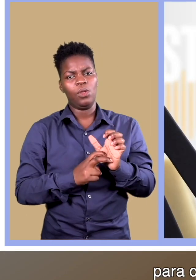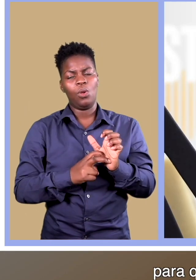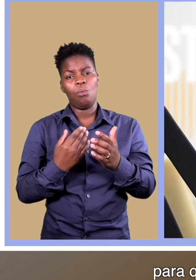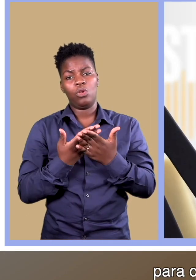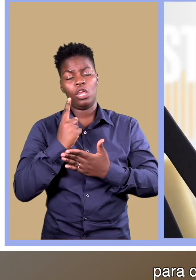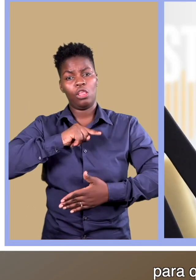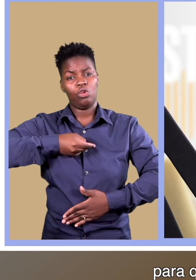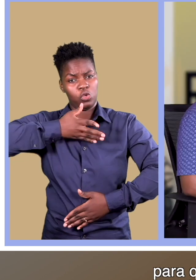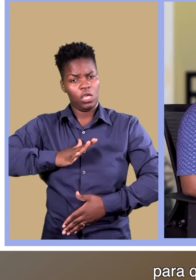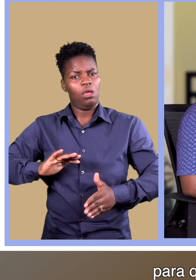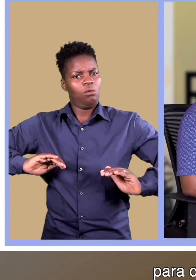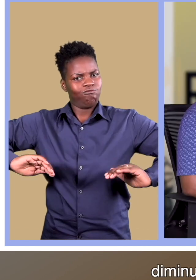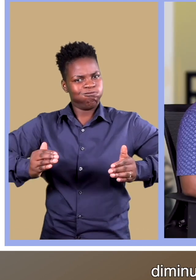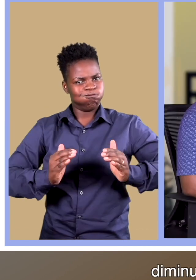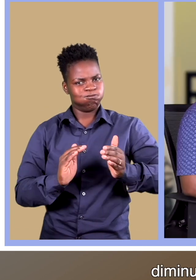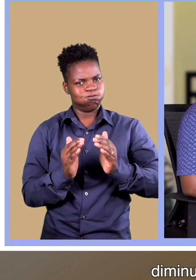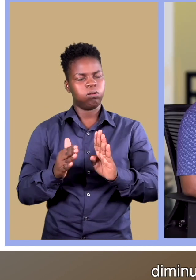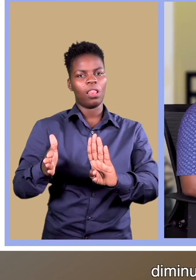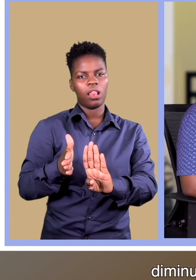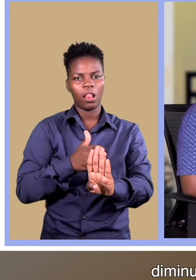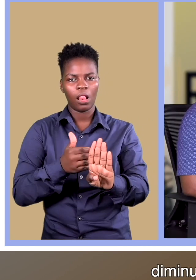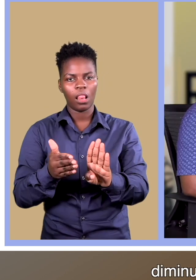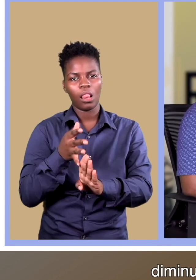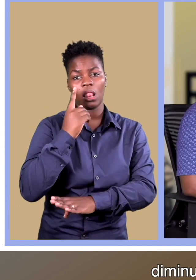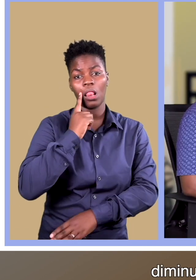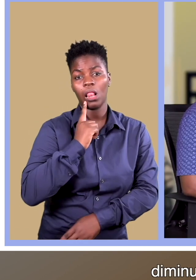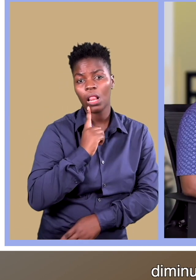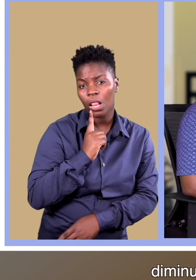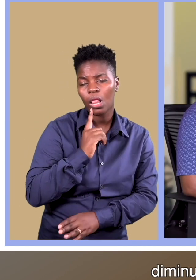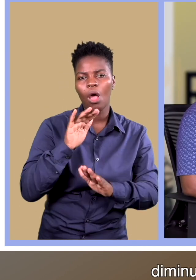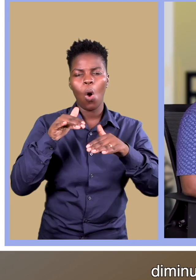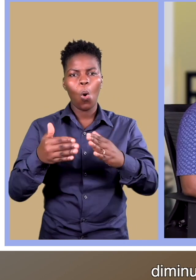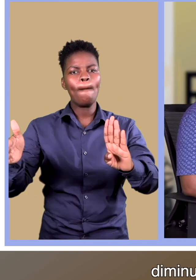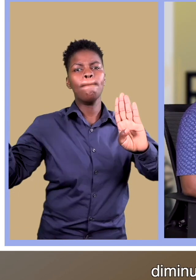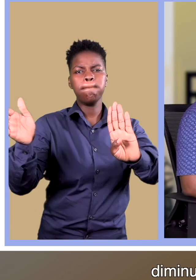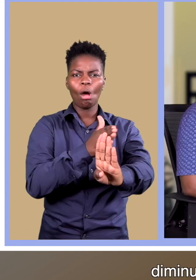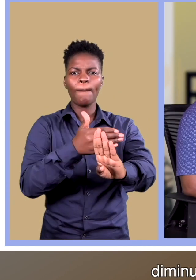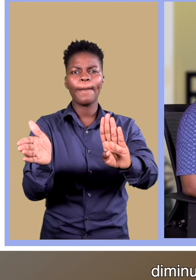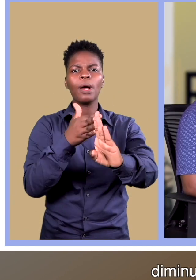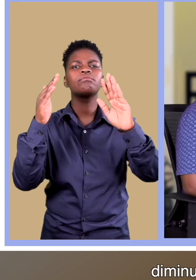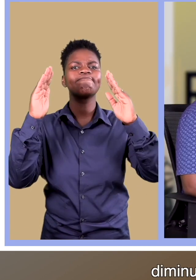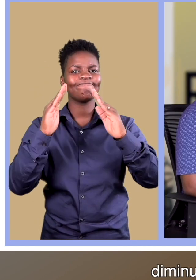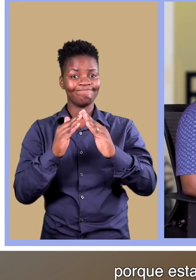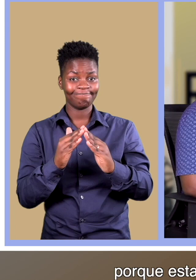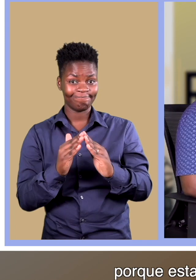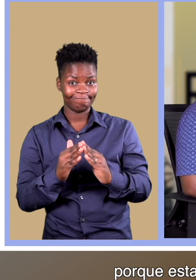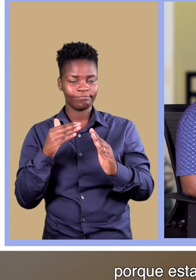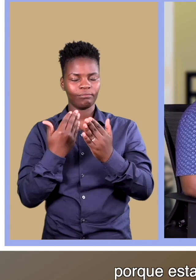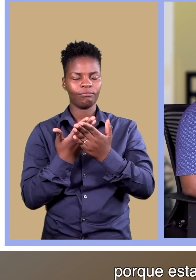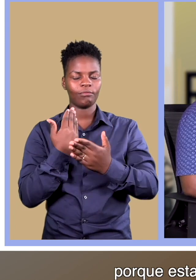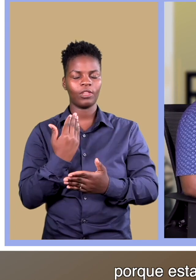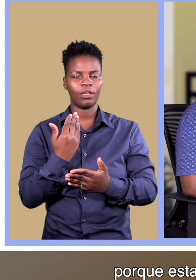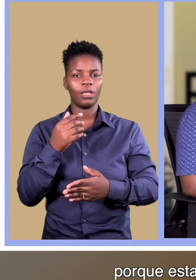assédio sexual, para que possamos diminuir os casos também de violência doméstica,